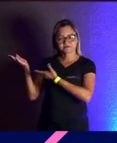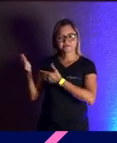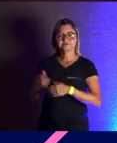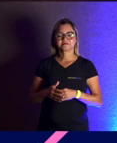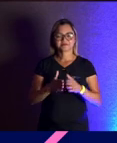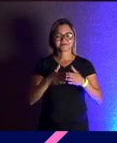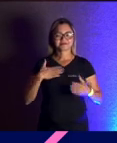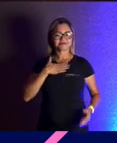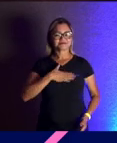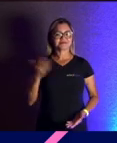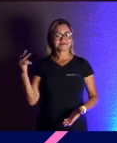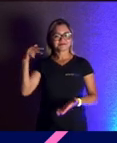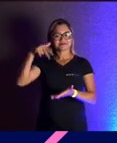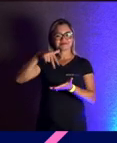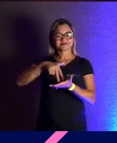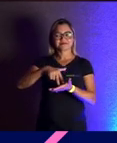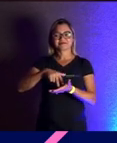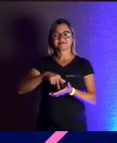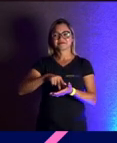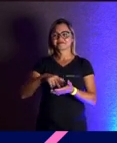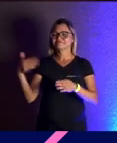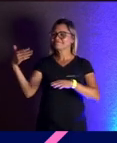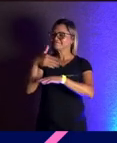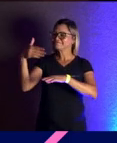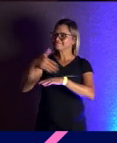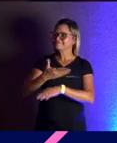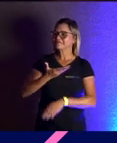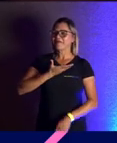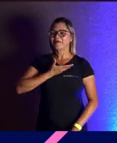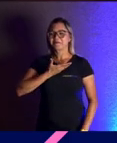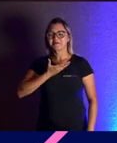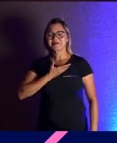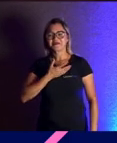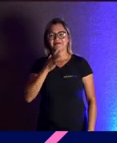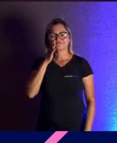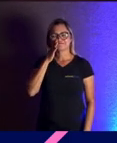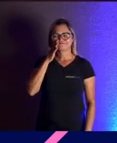pouquinho. Pode ver o que está acontecendo.